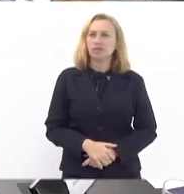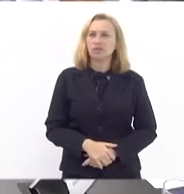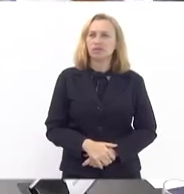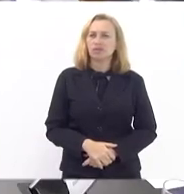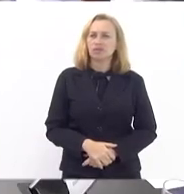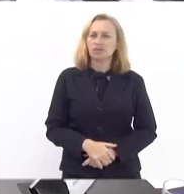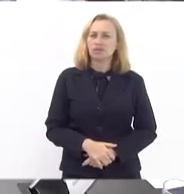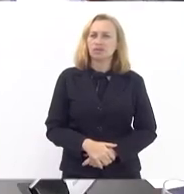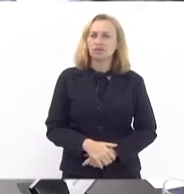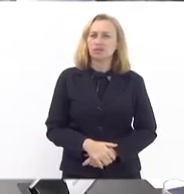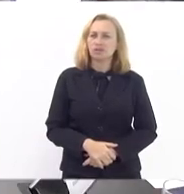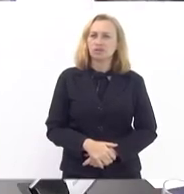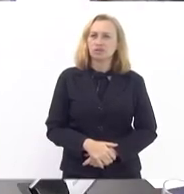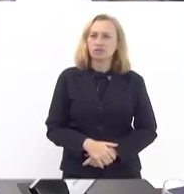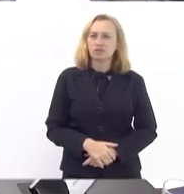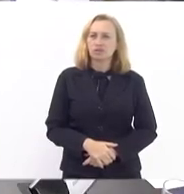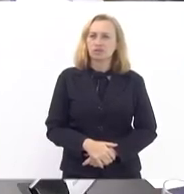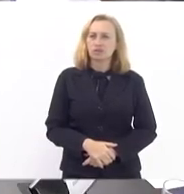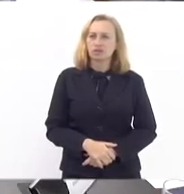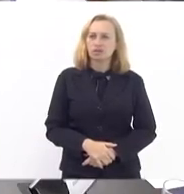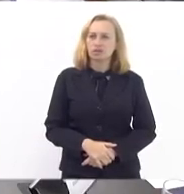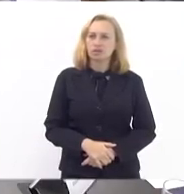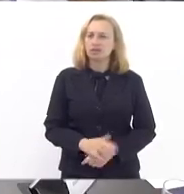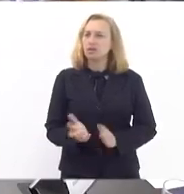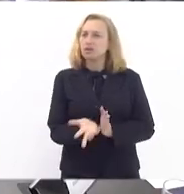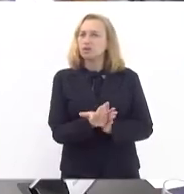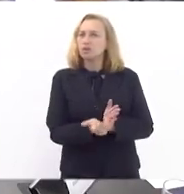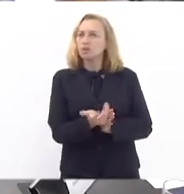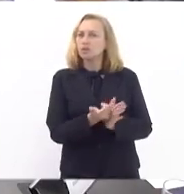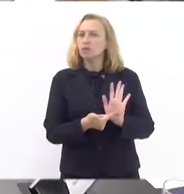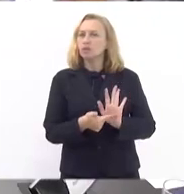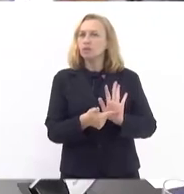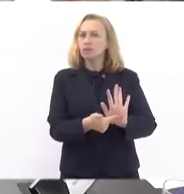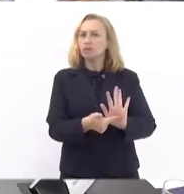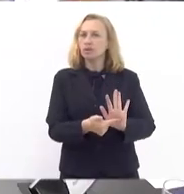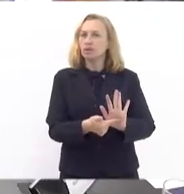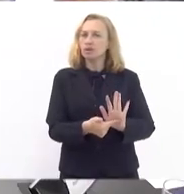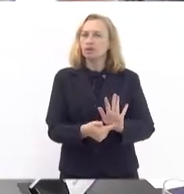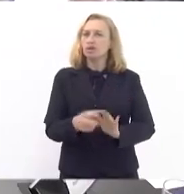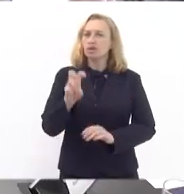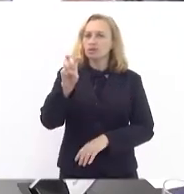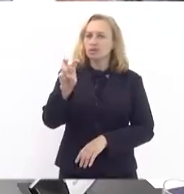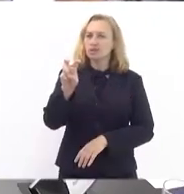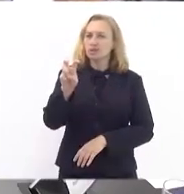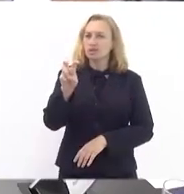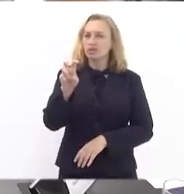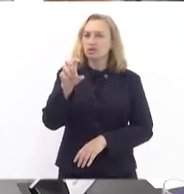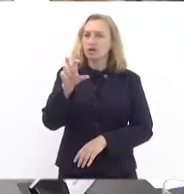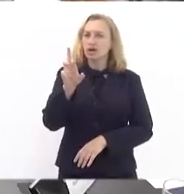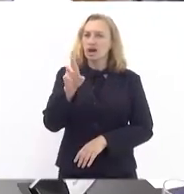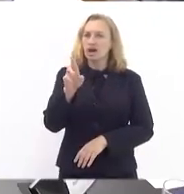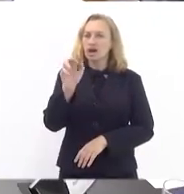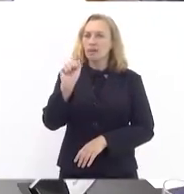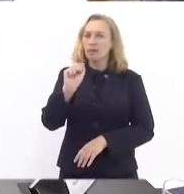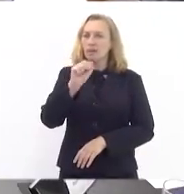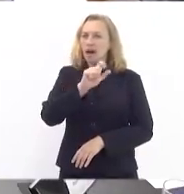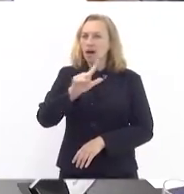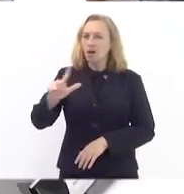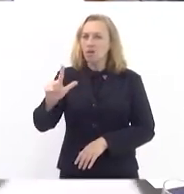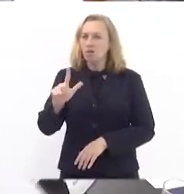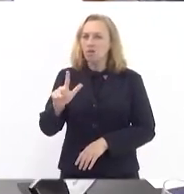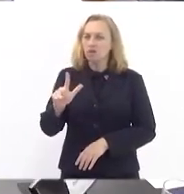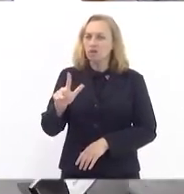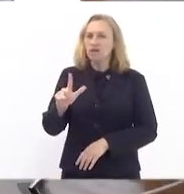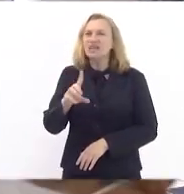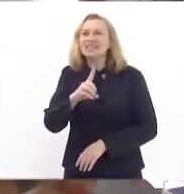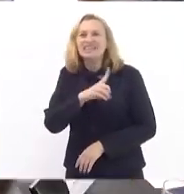e essa é a o mapa da mapa mapa da malha Ferroviária são 5 ramais e Major 3 extensões